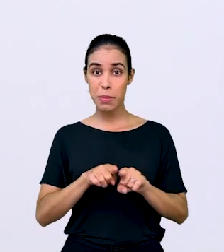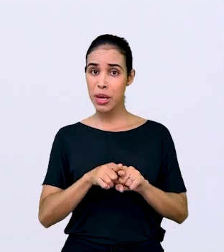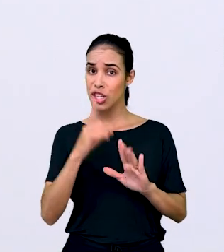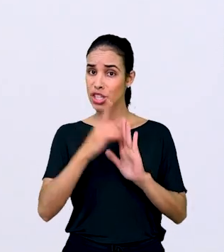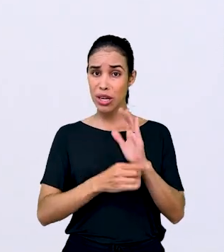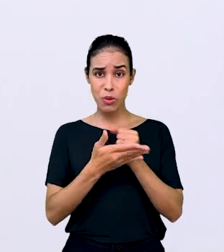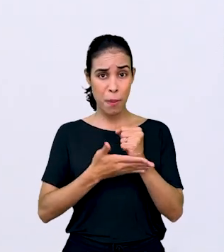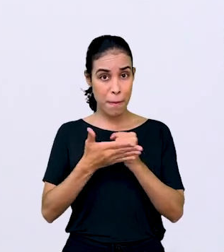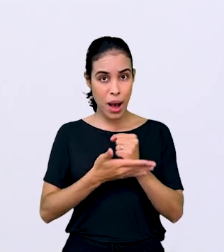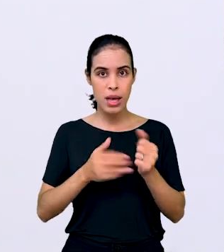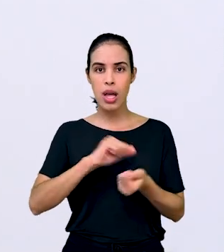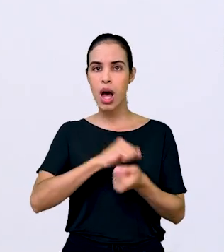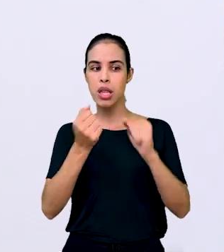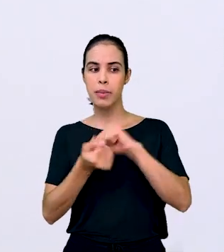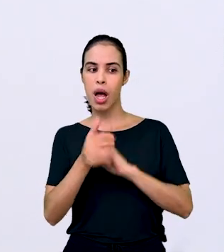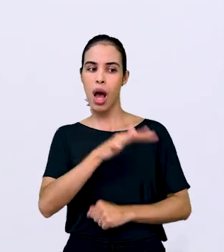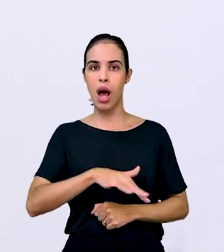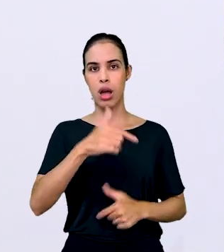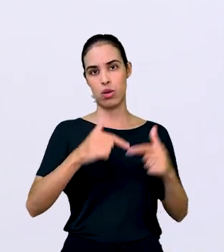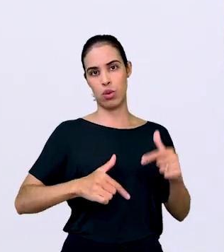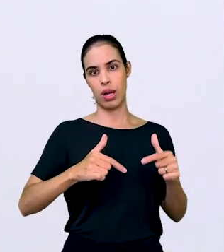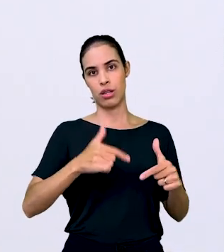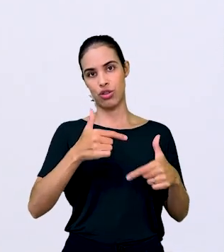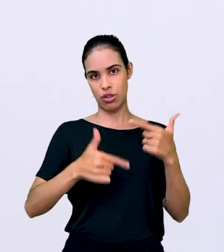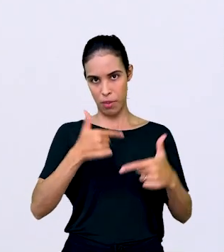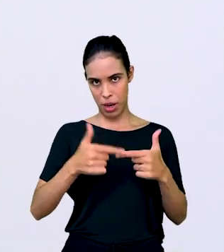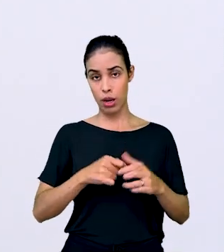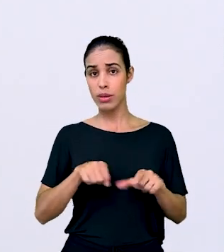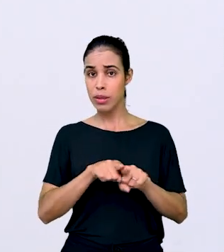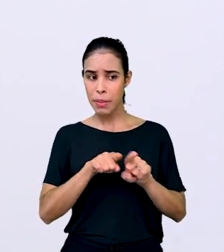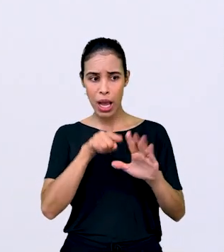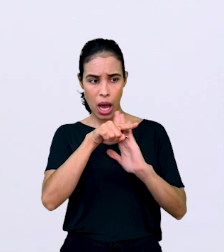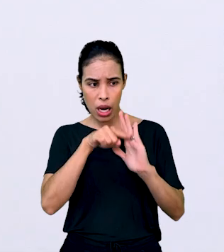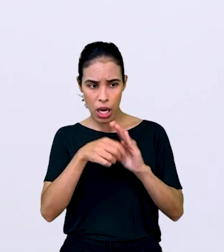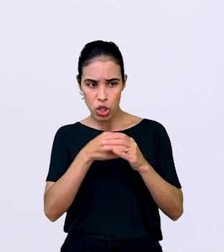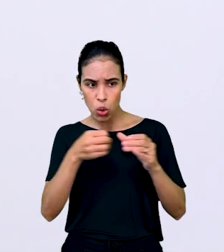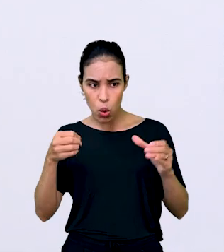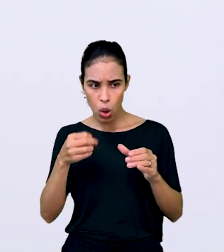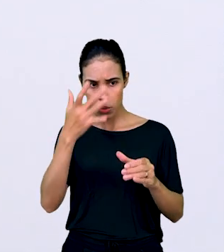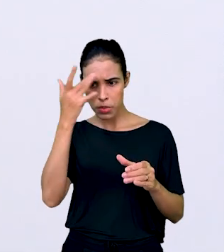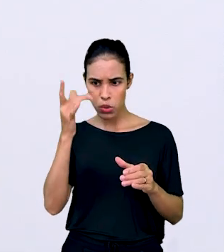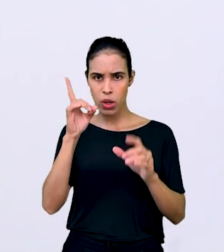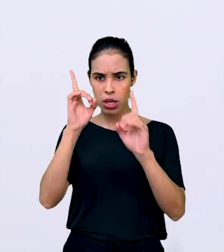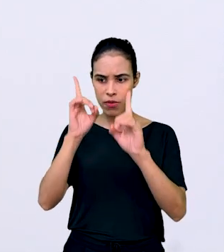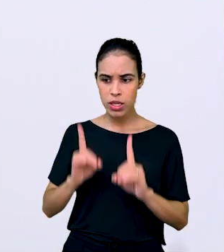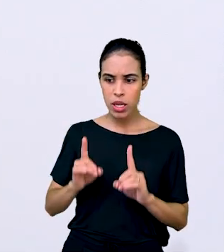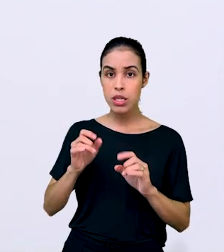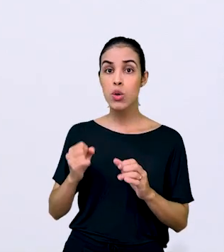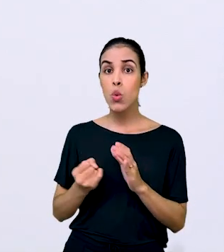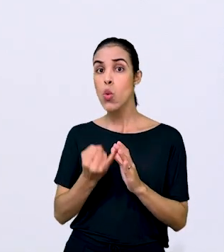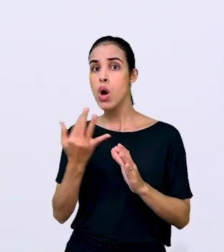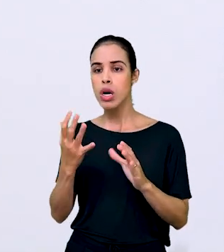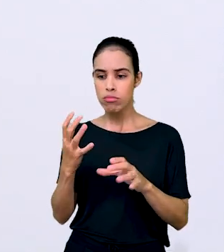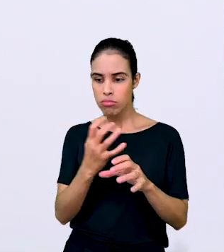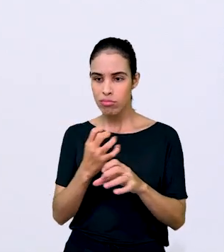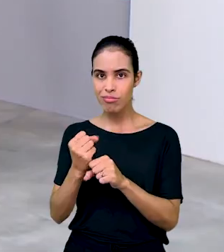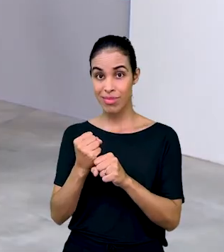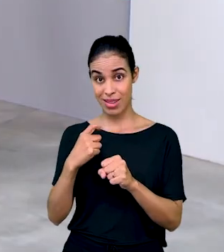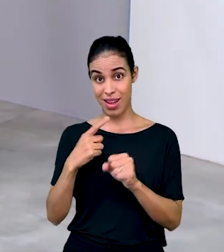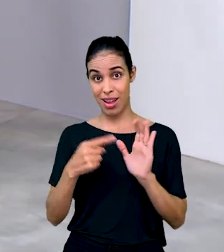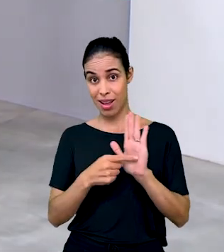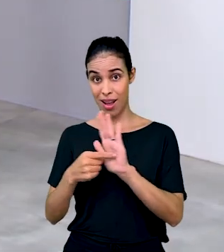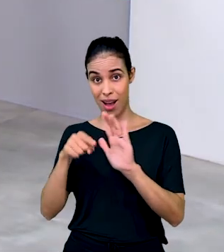e o direito fundamental à adaptação razoável. Também há uma análise das cotas para pessoas com deficiência no mercado de